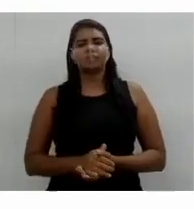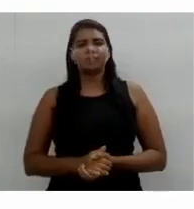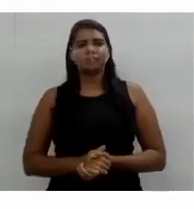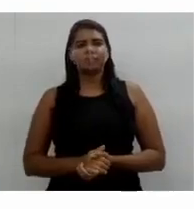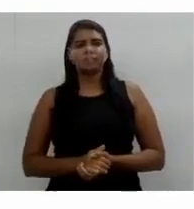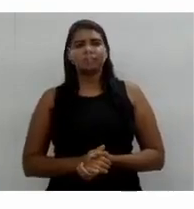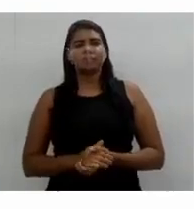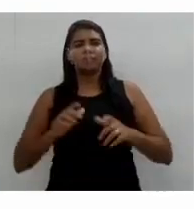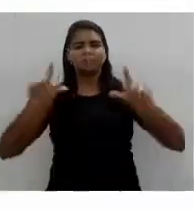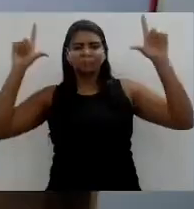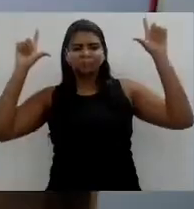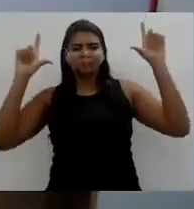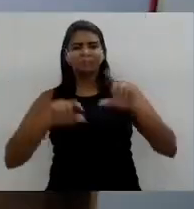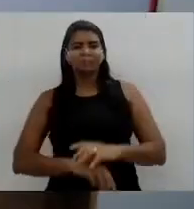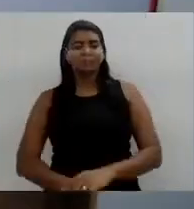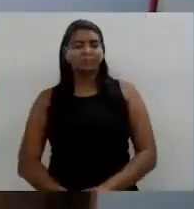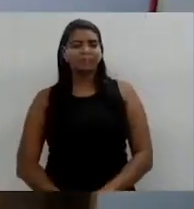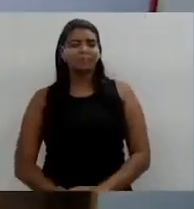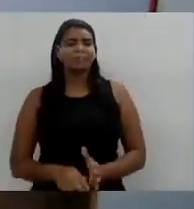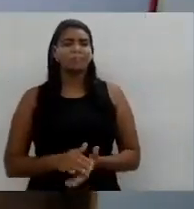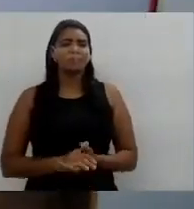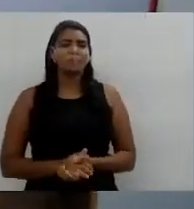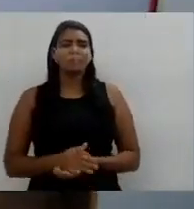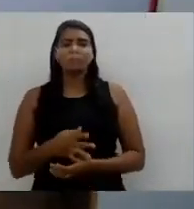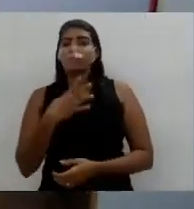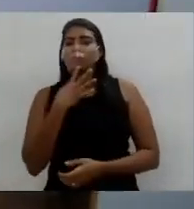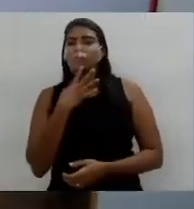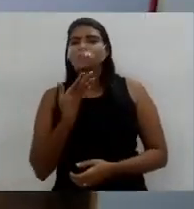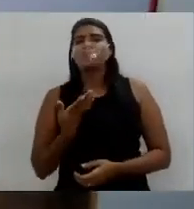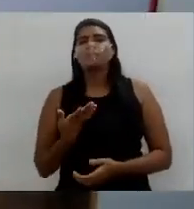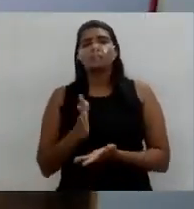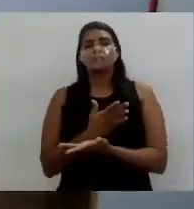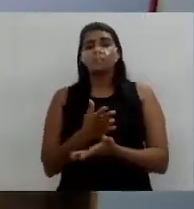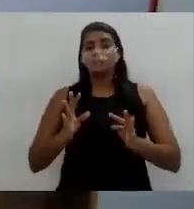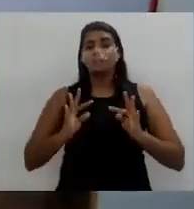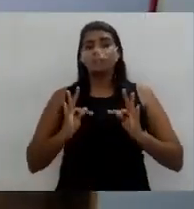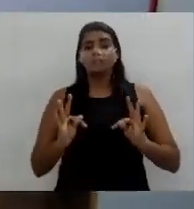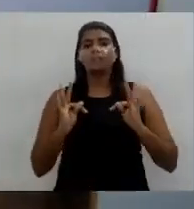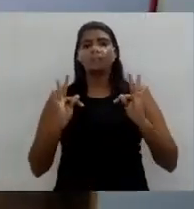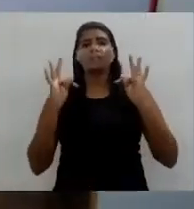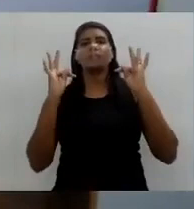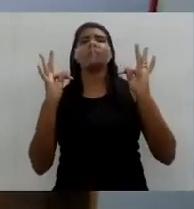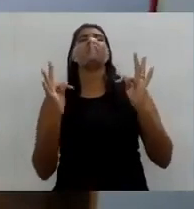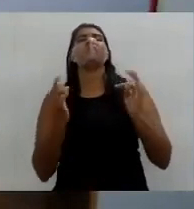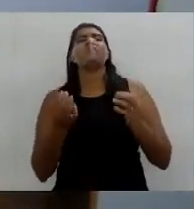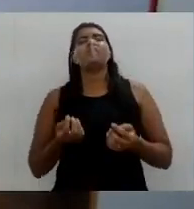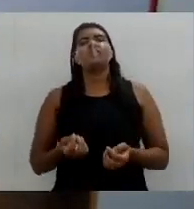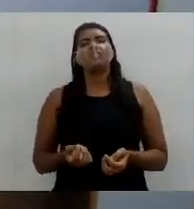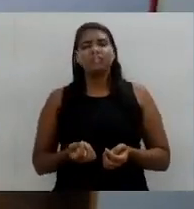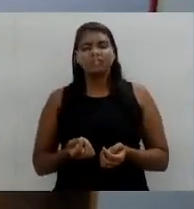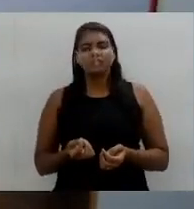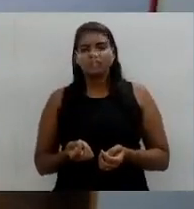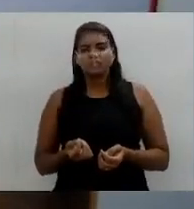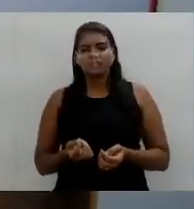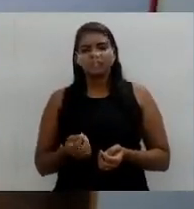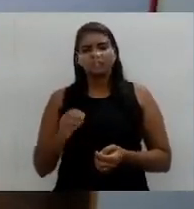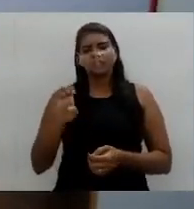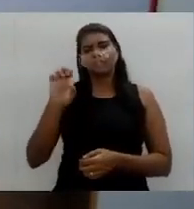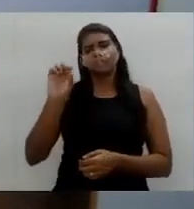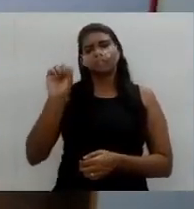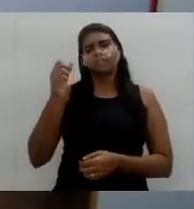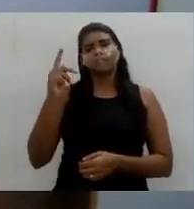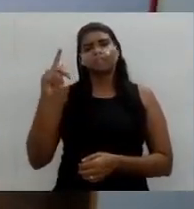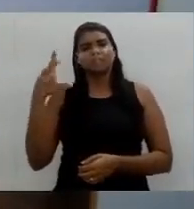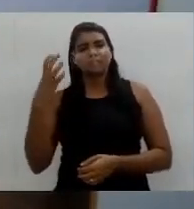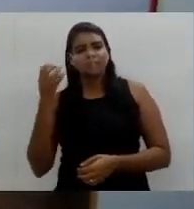Volta aqui para mim. Além da gente conhecer um pouco da tecnologia dessa espaçonave,